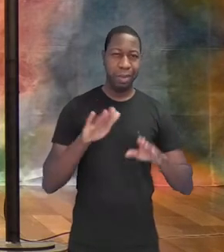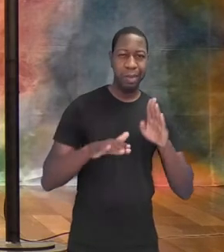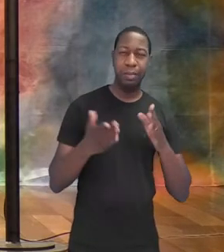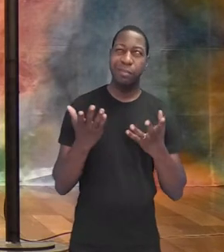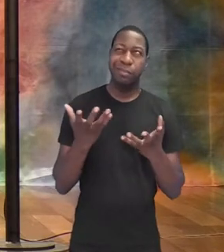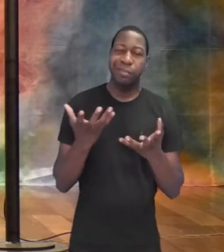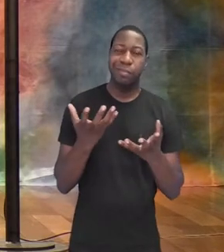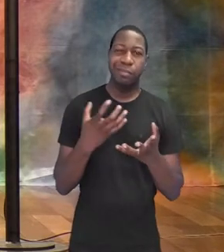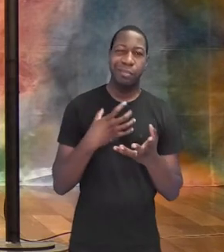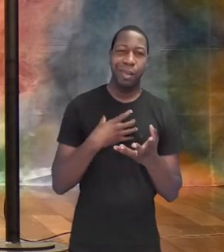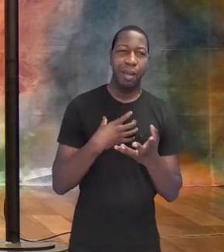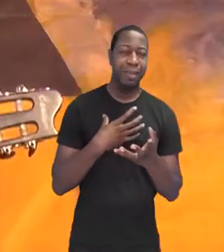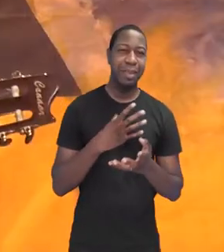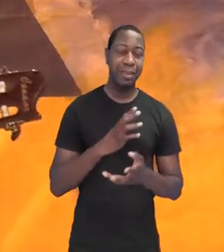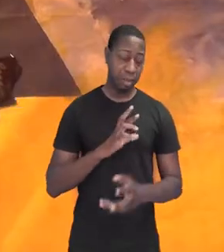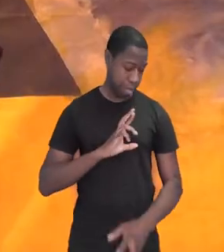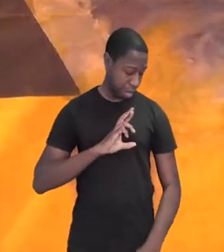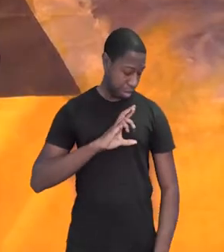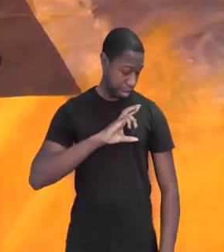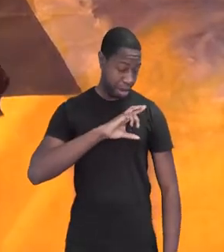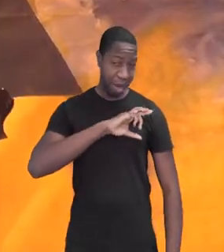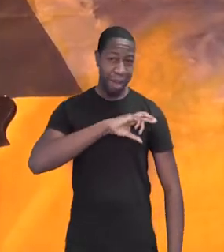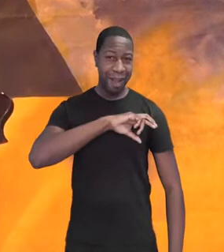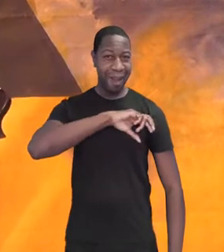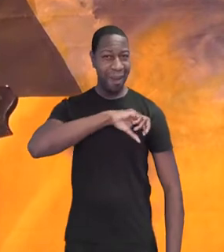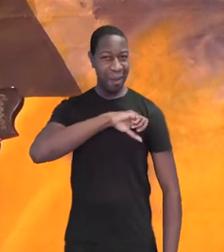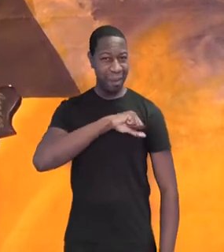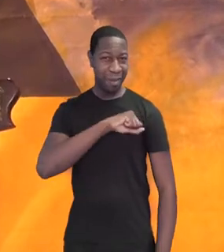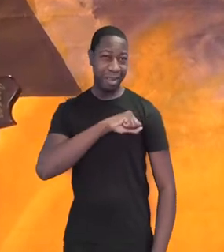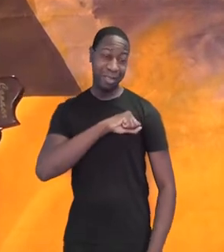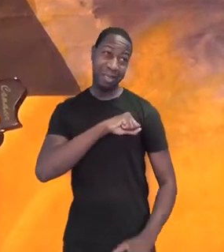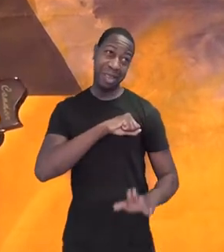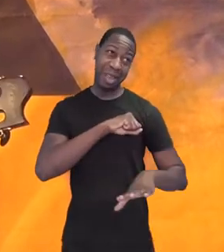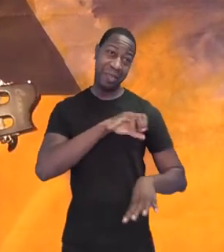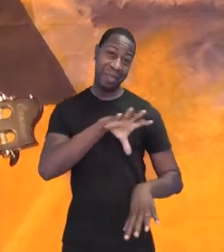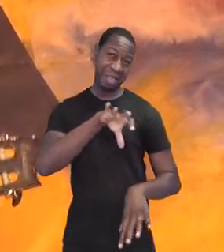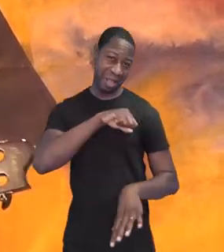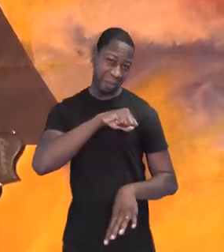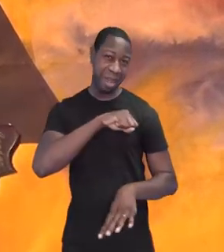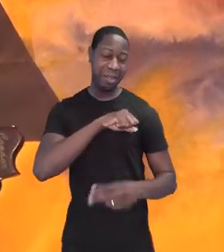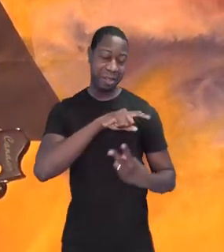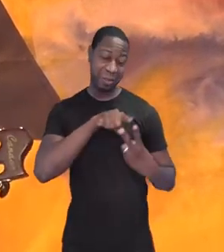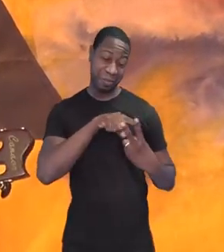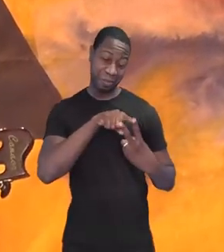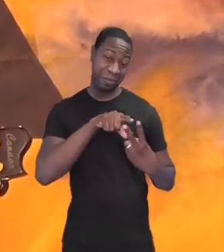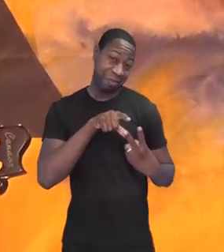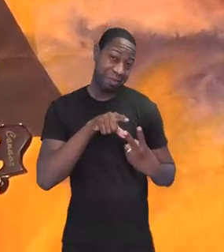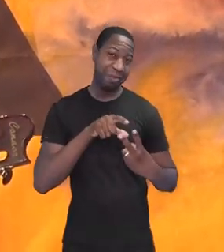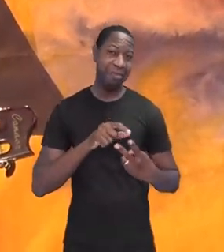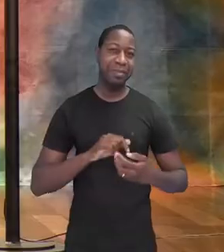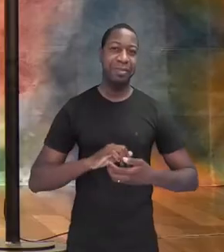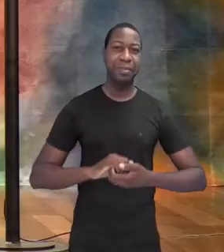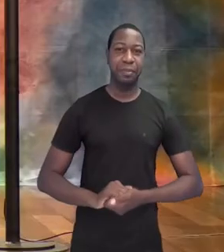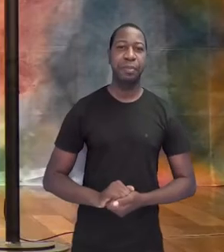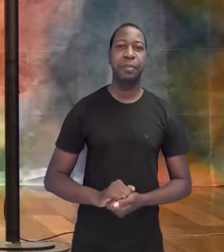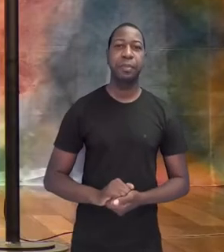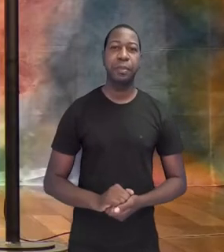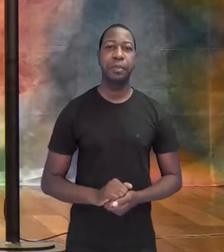de uma forma romântica, apaixonada, e outras vezes com muita ironia.